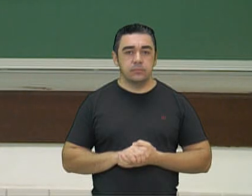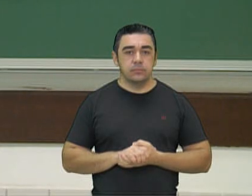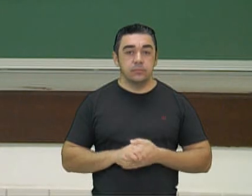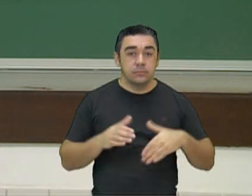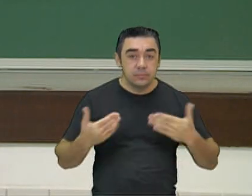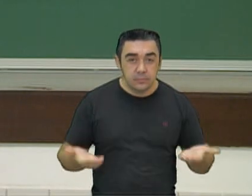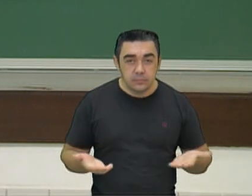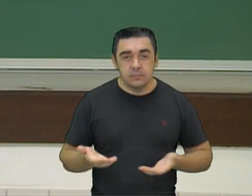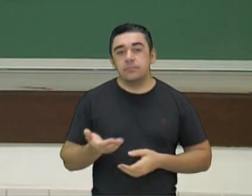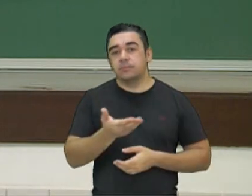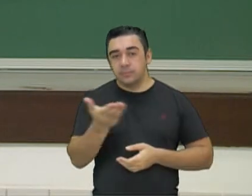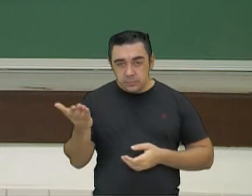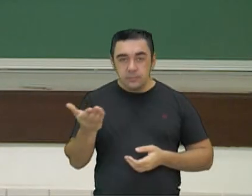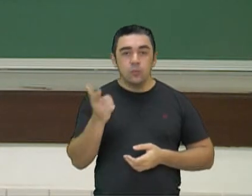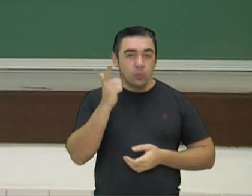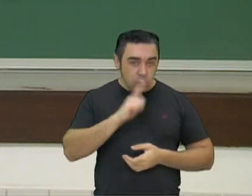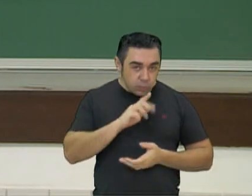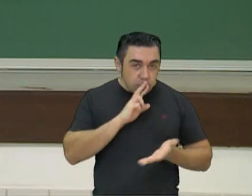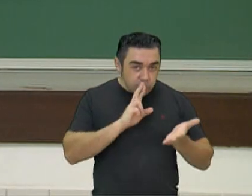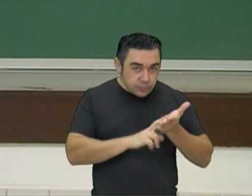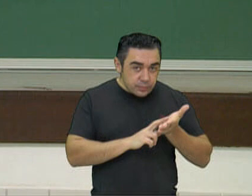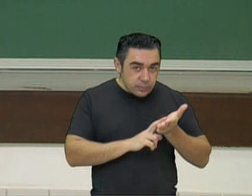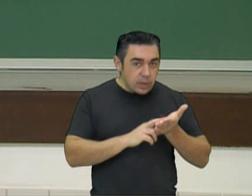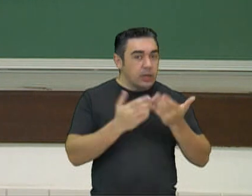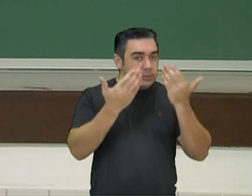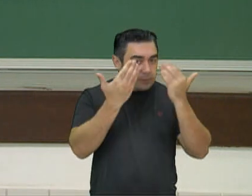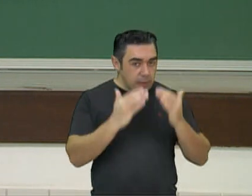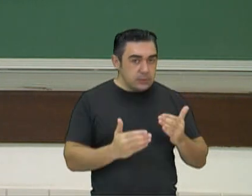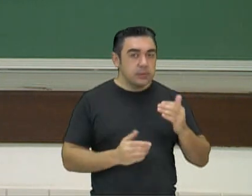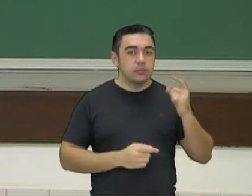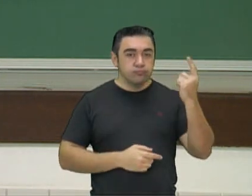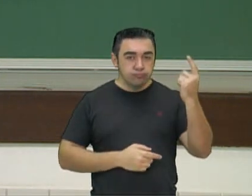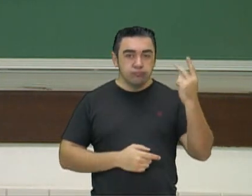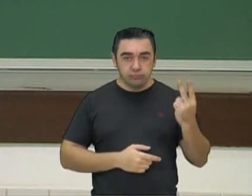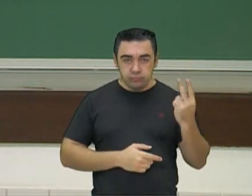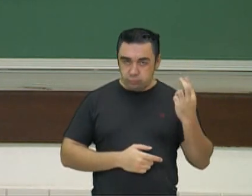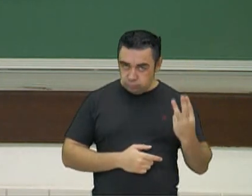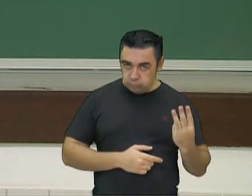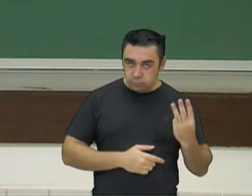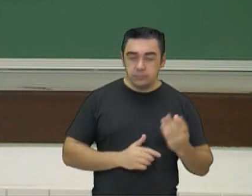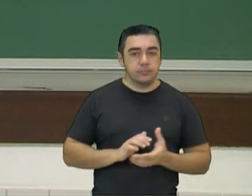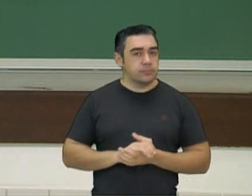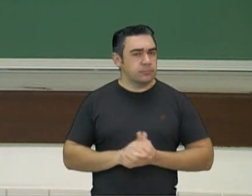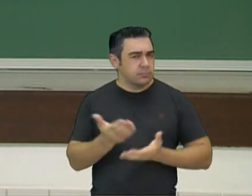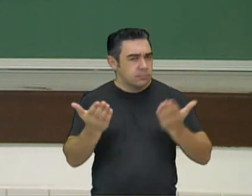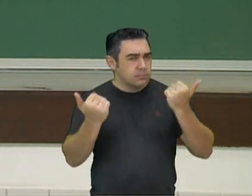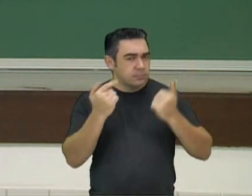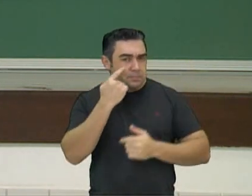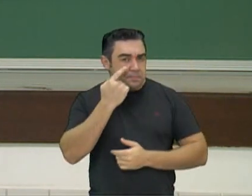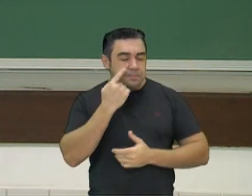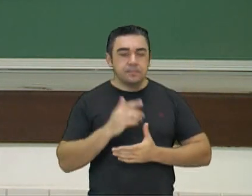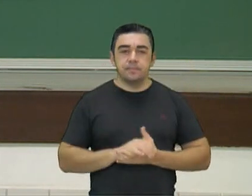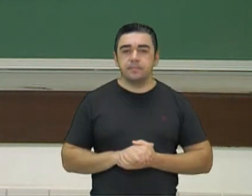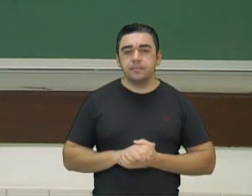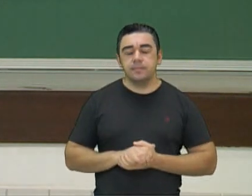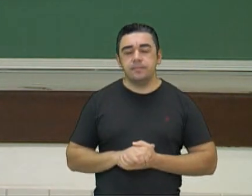E aí, pessoal? Conseguiram resolver? Analisaram cada questão? Então, vamos lá.